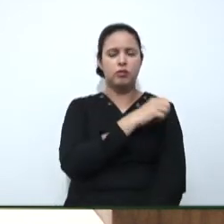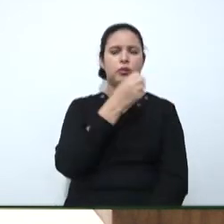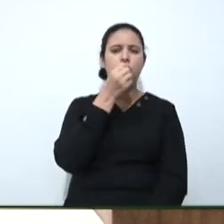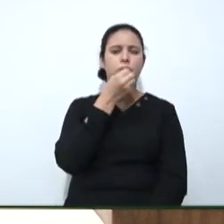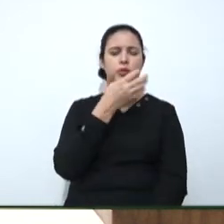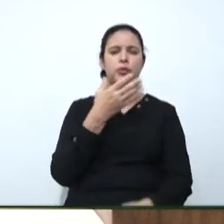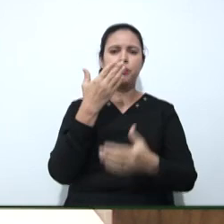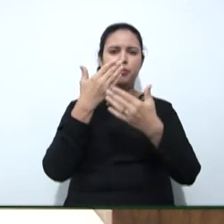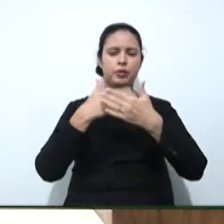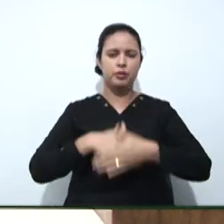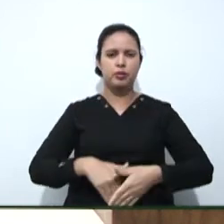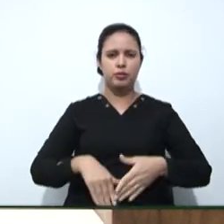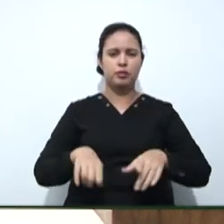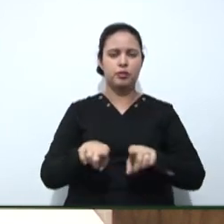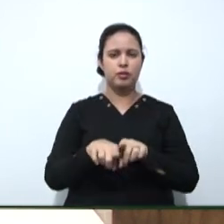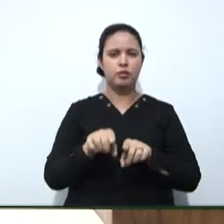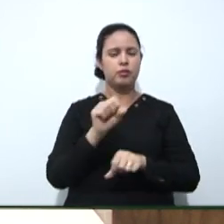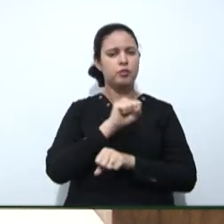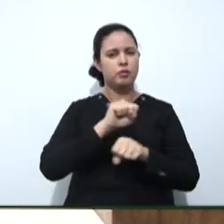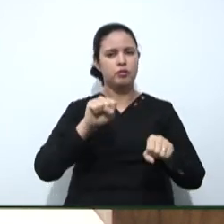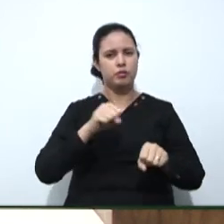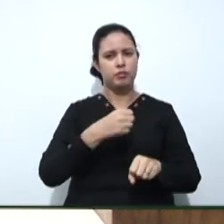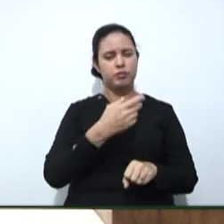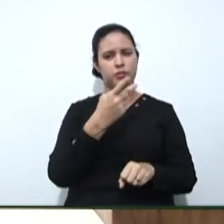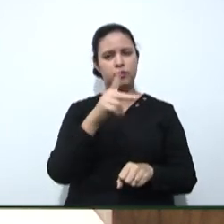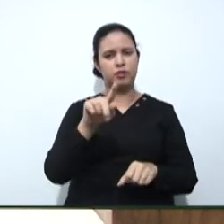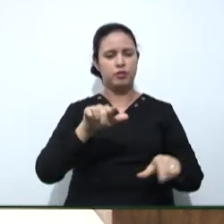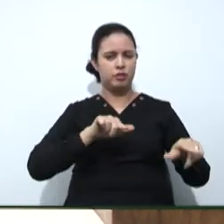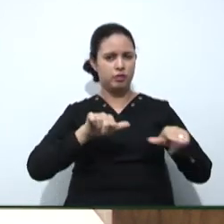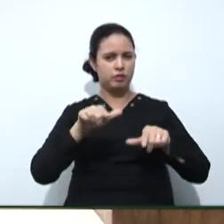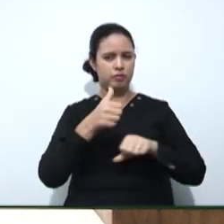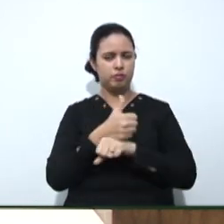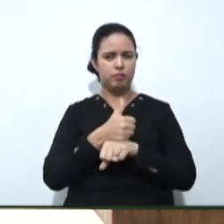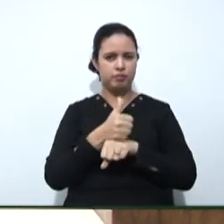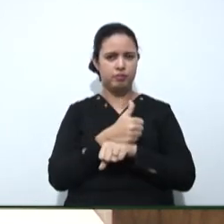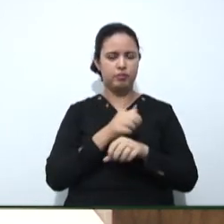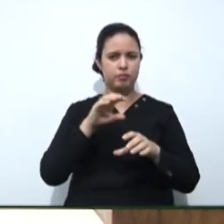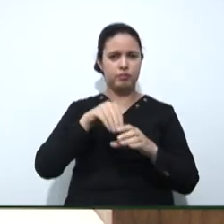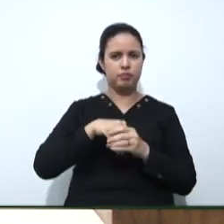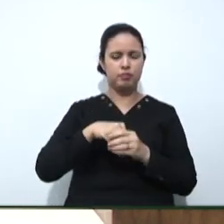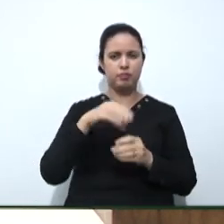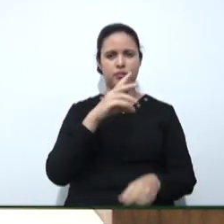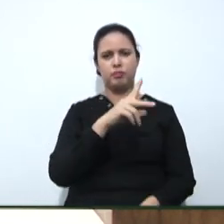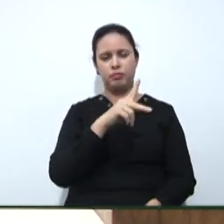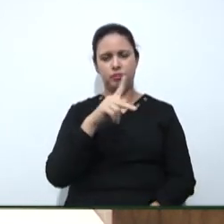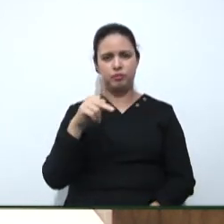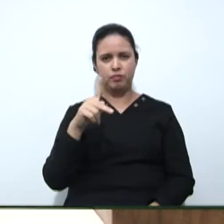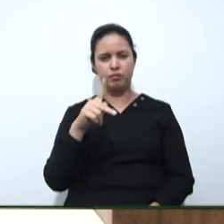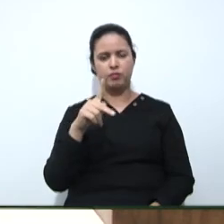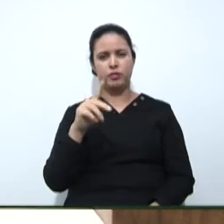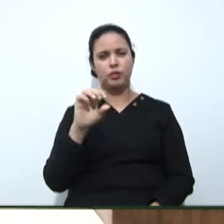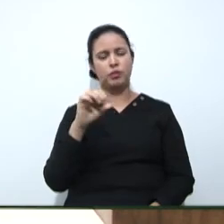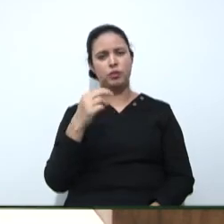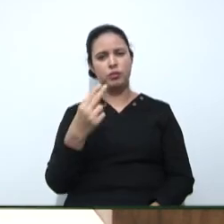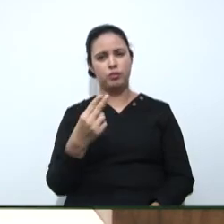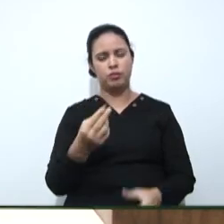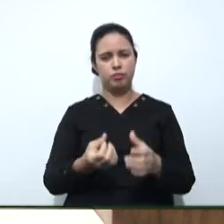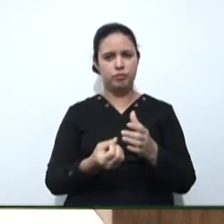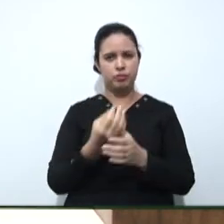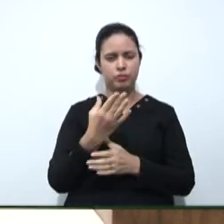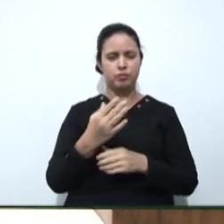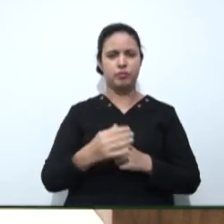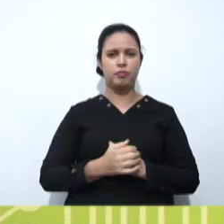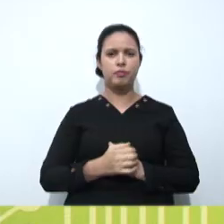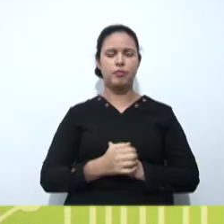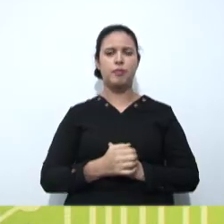boa prova e sucesso na carreira de vocês dentro das cooperativas que vierem a atuar ou que vierem a constituir,